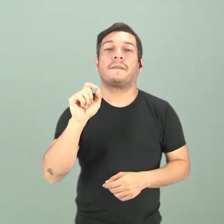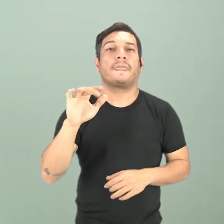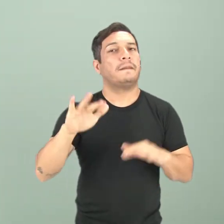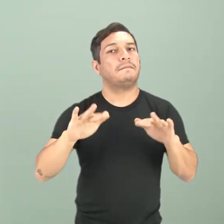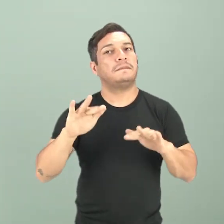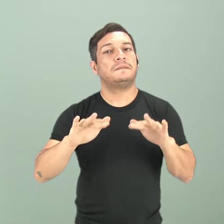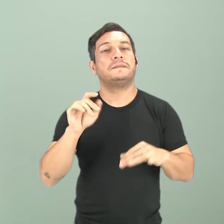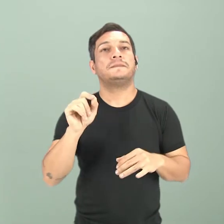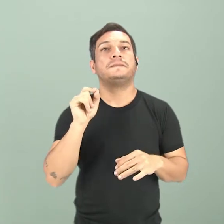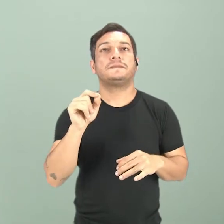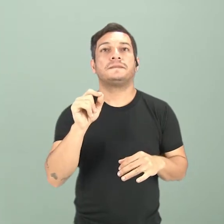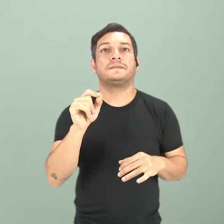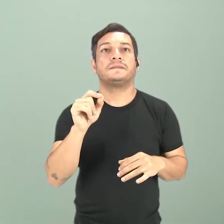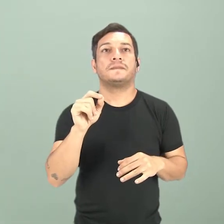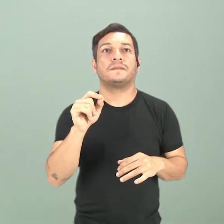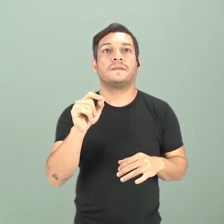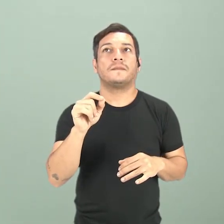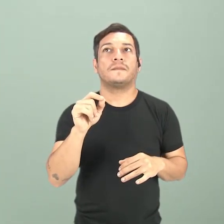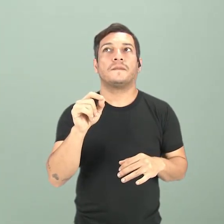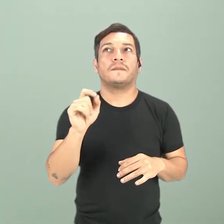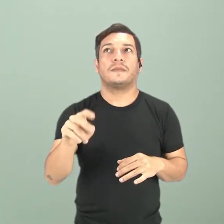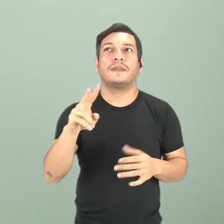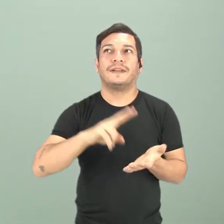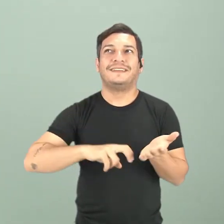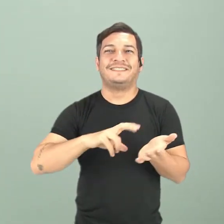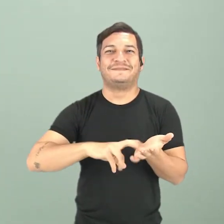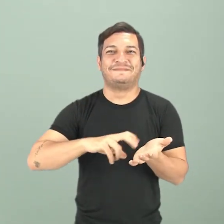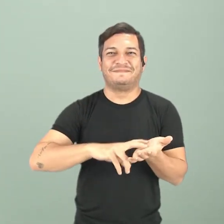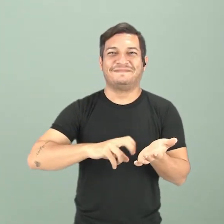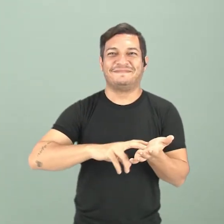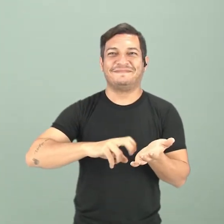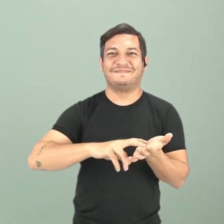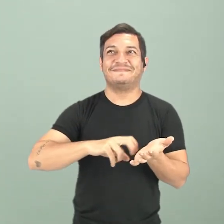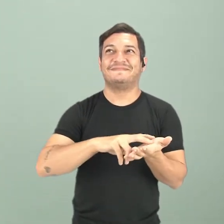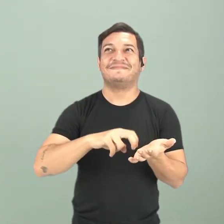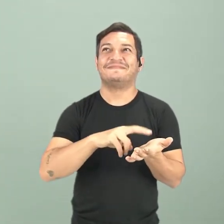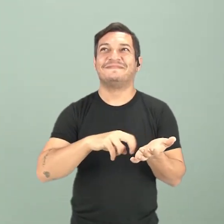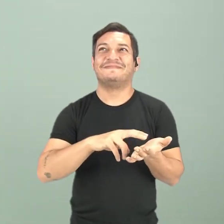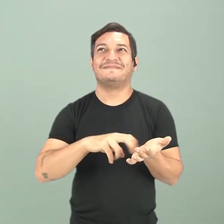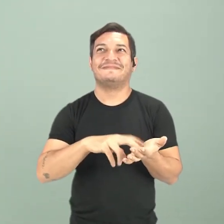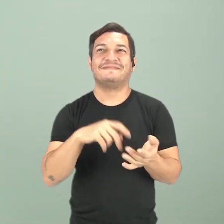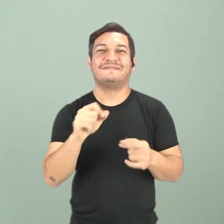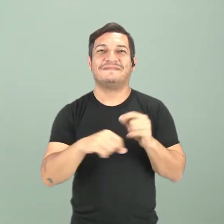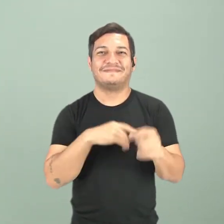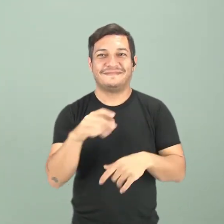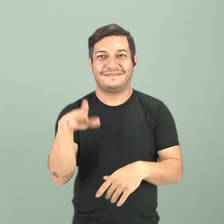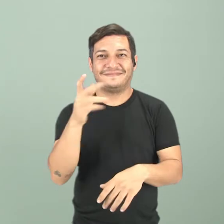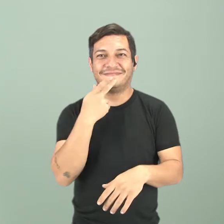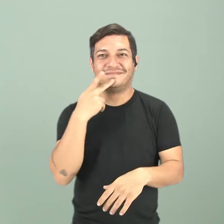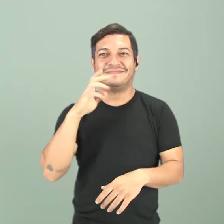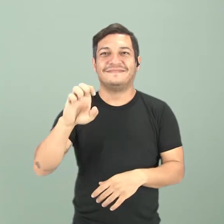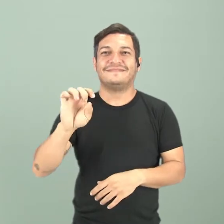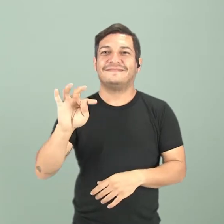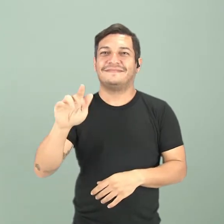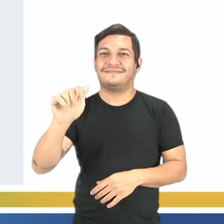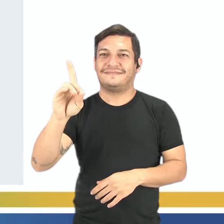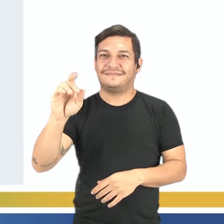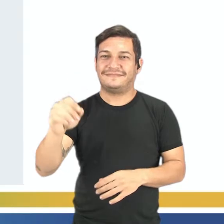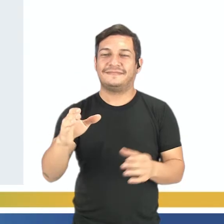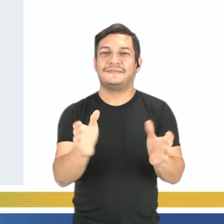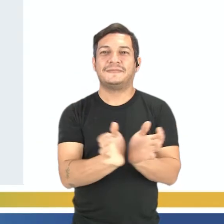que no vocabulário político moderno chamamos de Estado, conjunto de instituições